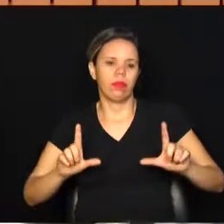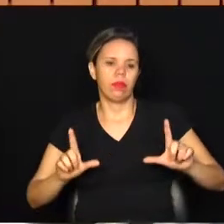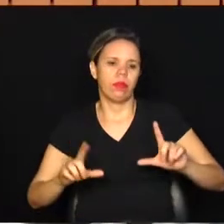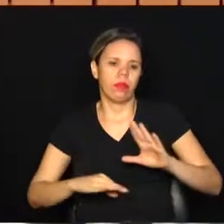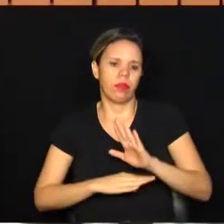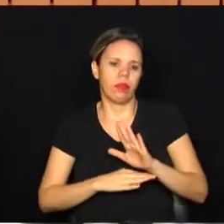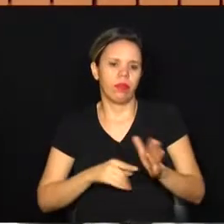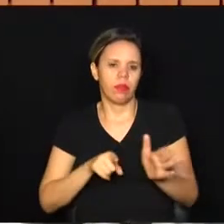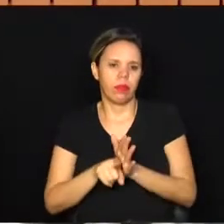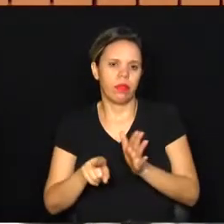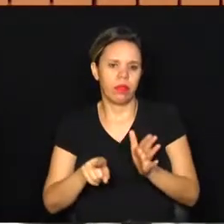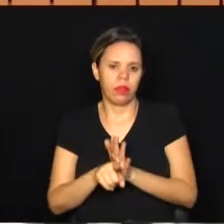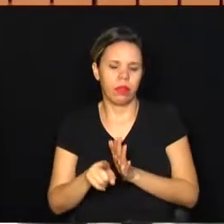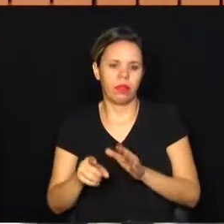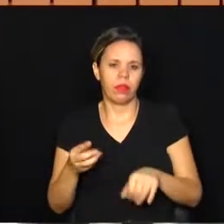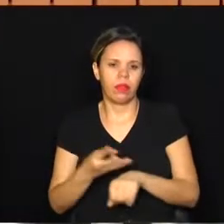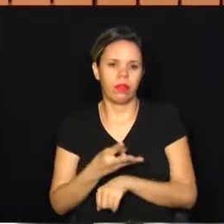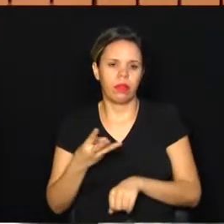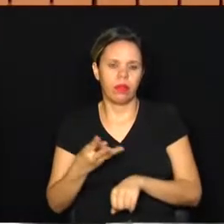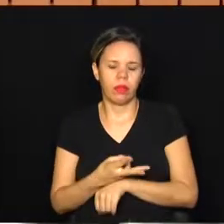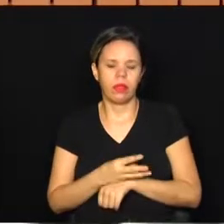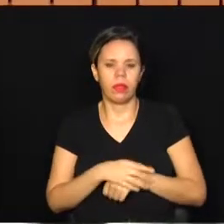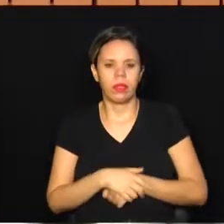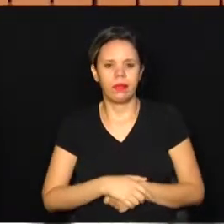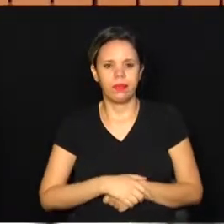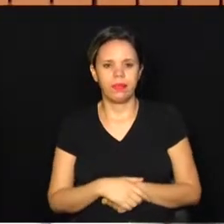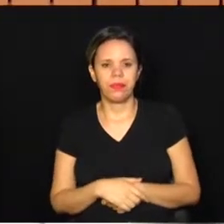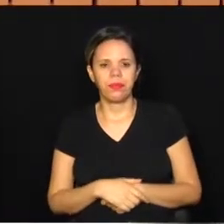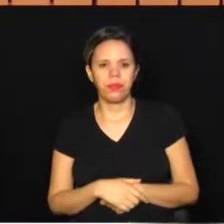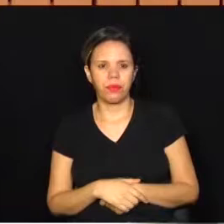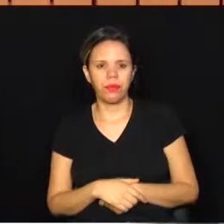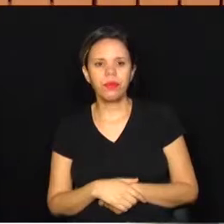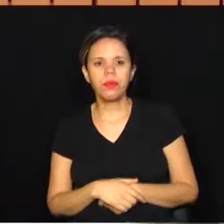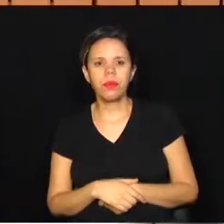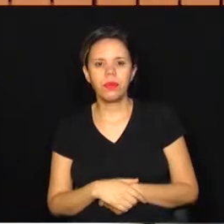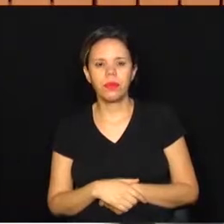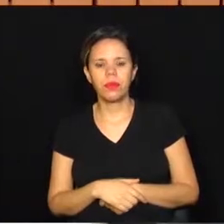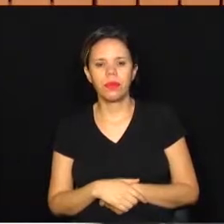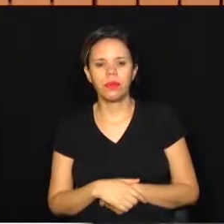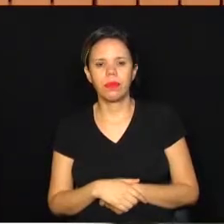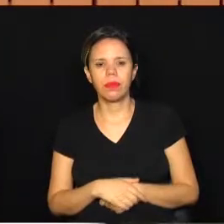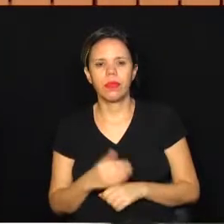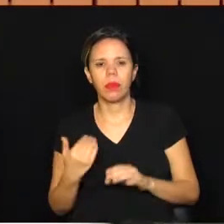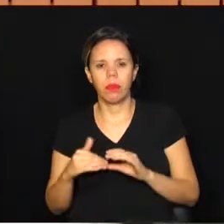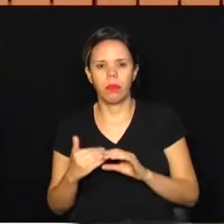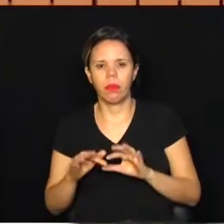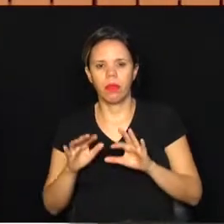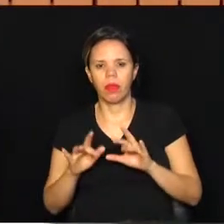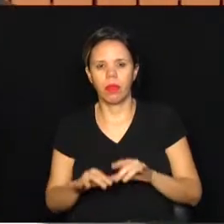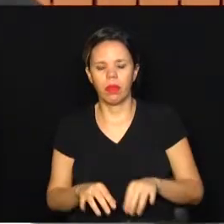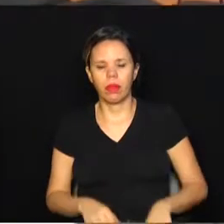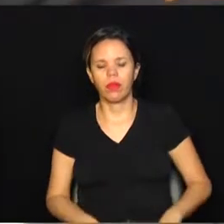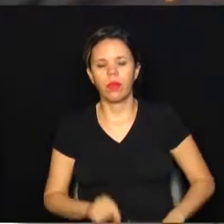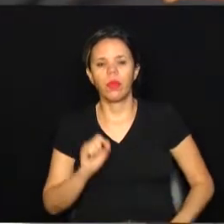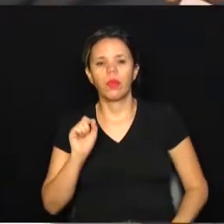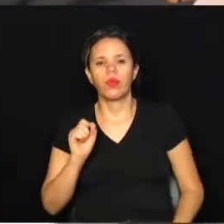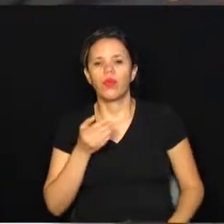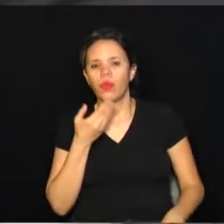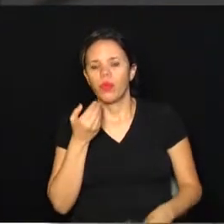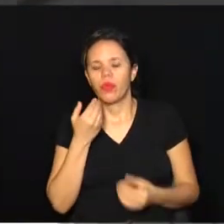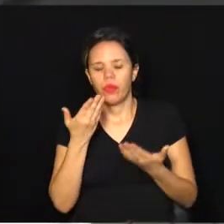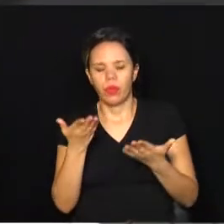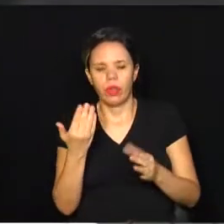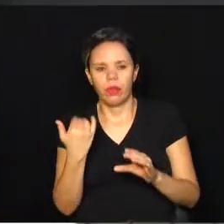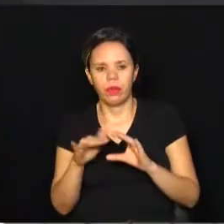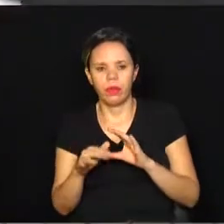pergunta através do WhatsApp, que foi informado, também do e-mail, aquilo que for mais fácil para você